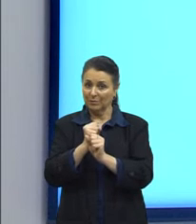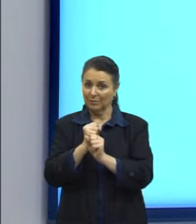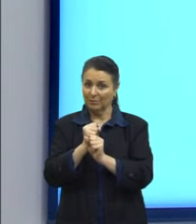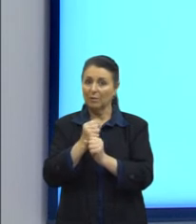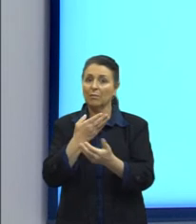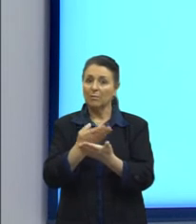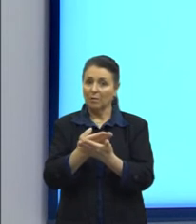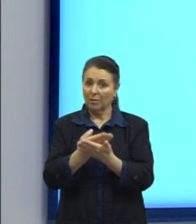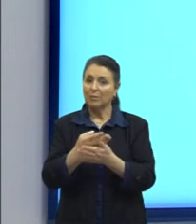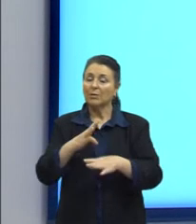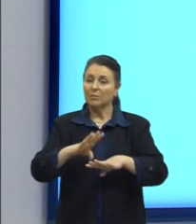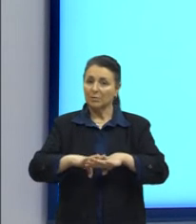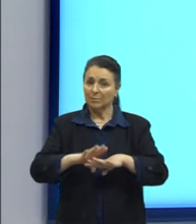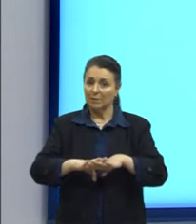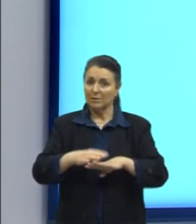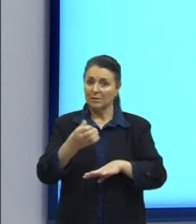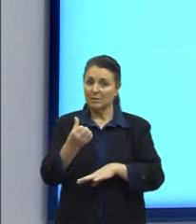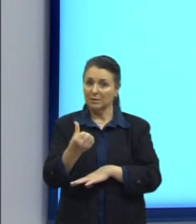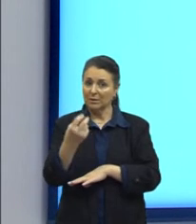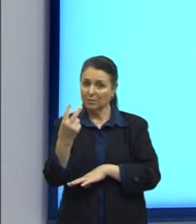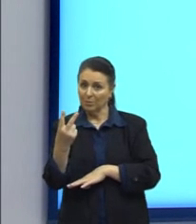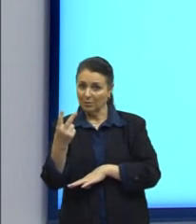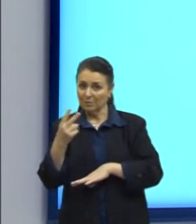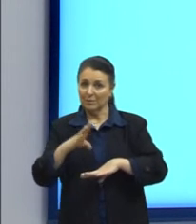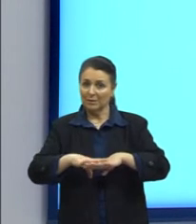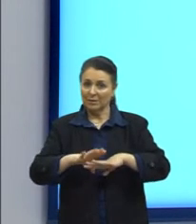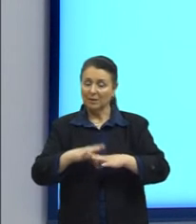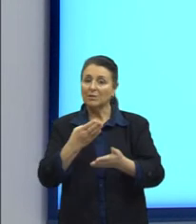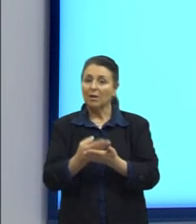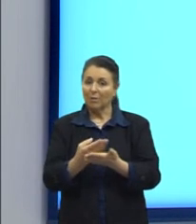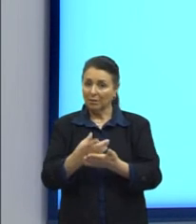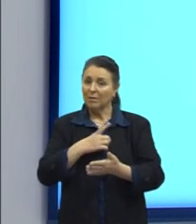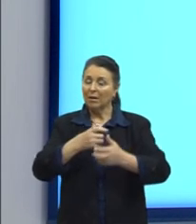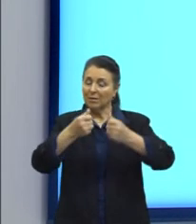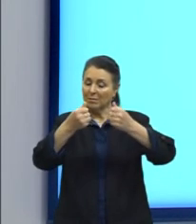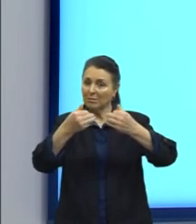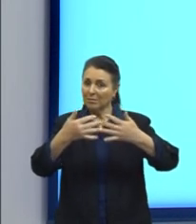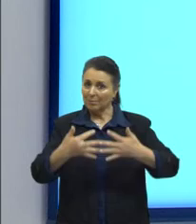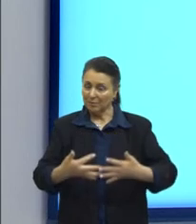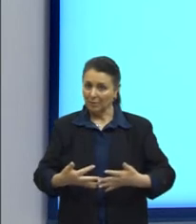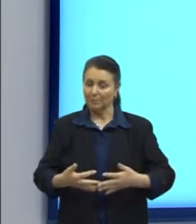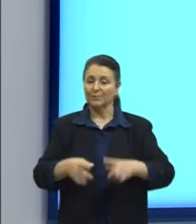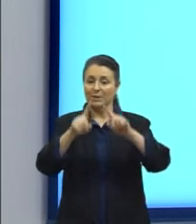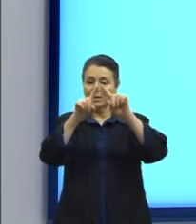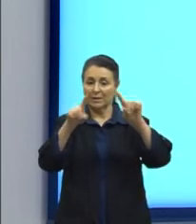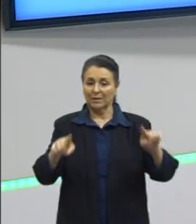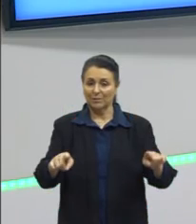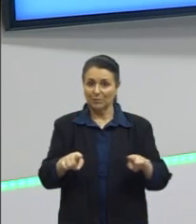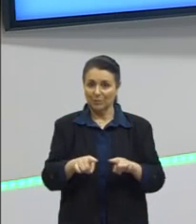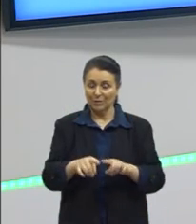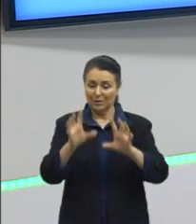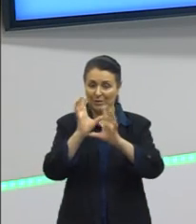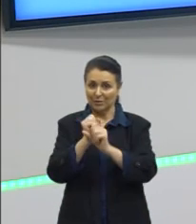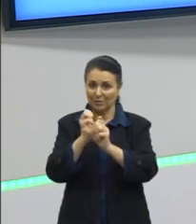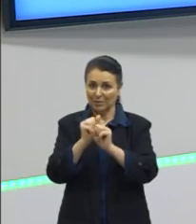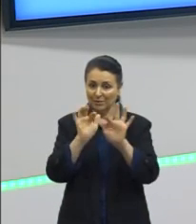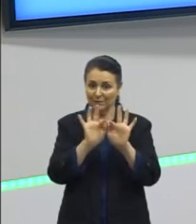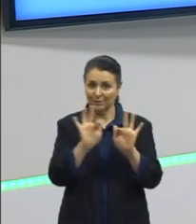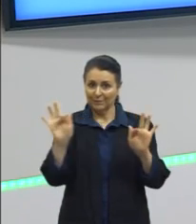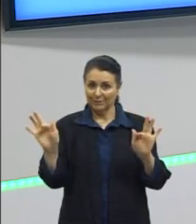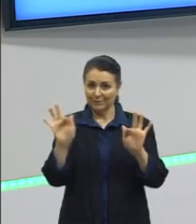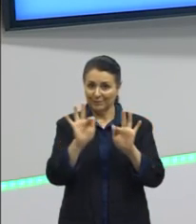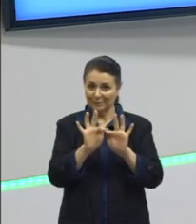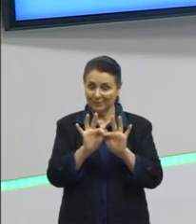pouquinho tempo né aula 62 de matemática e Essas funções trigonométricas a gente tem um exemplo que é a função